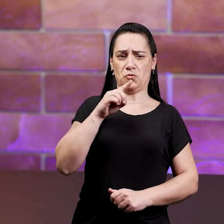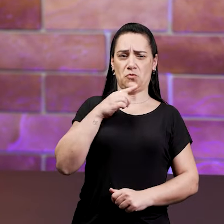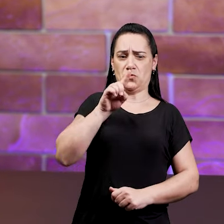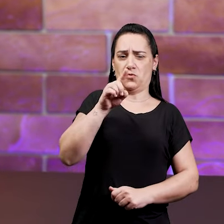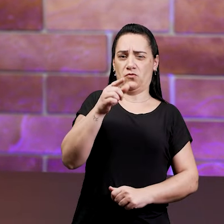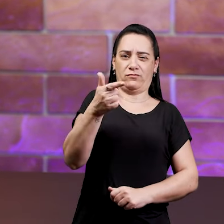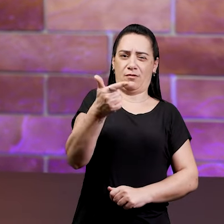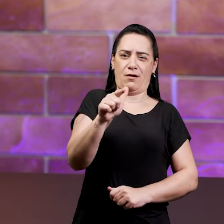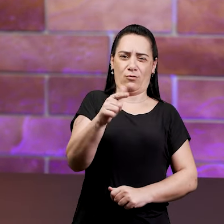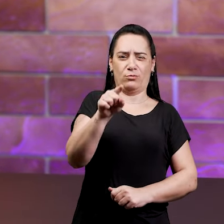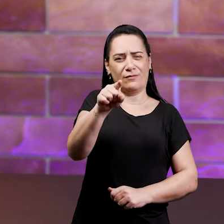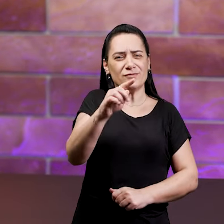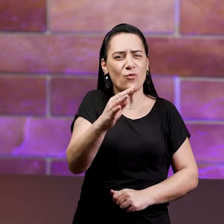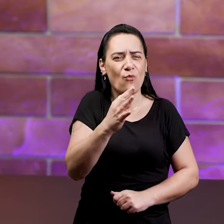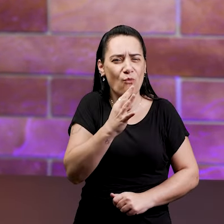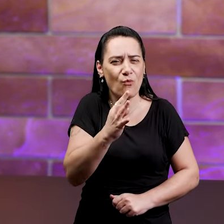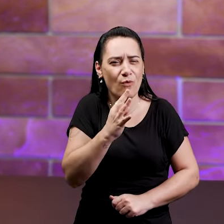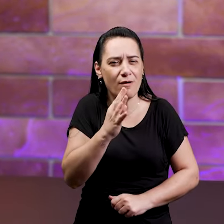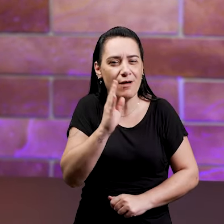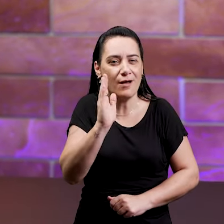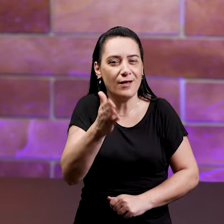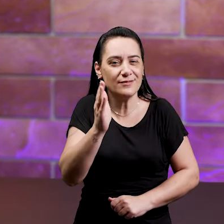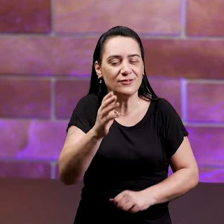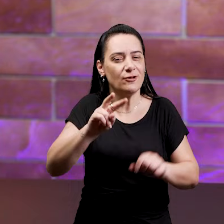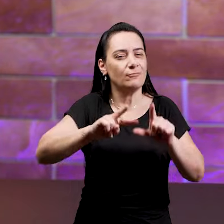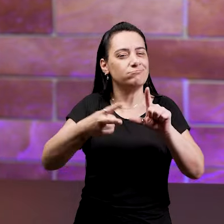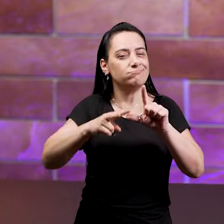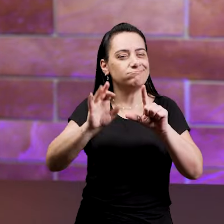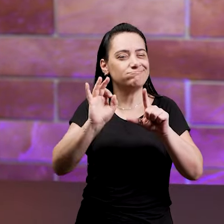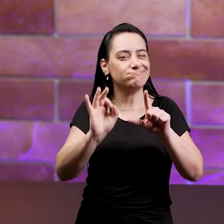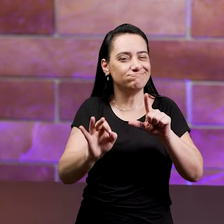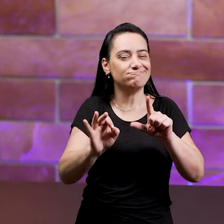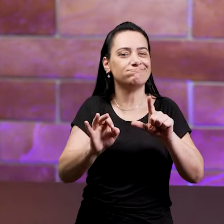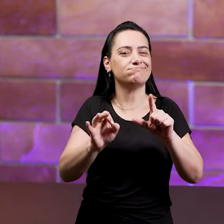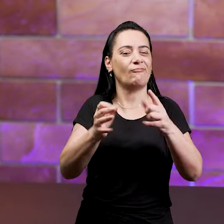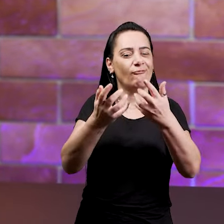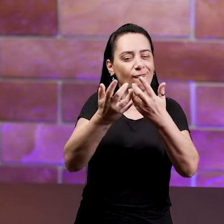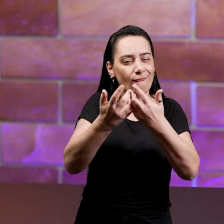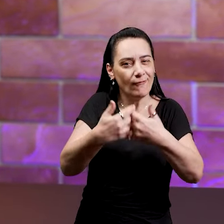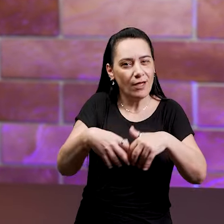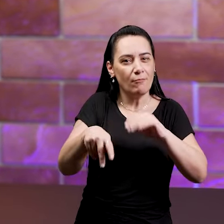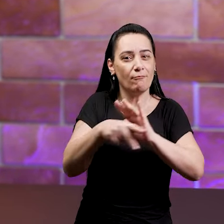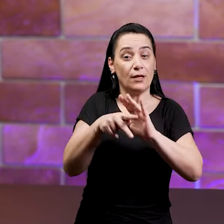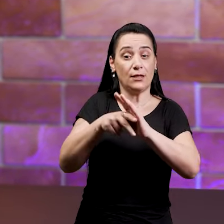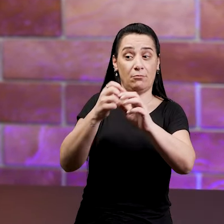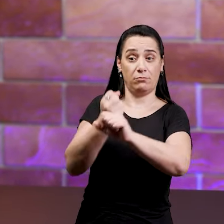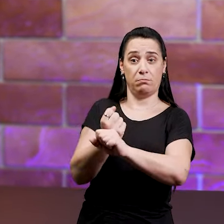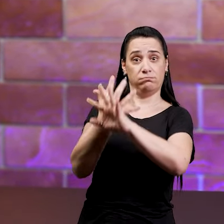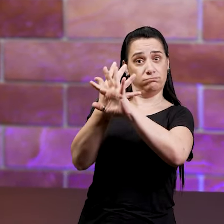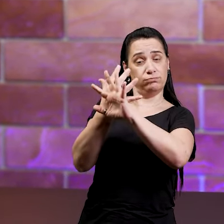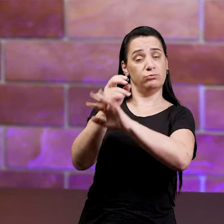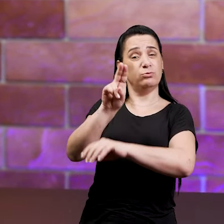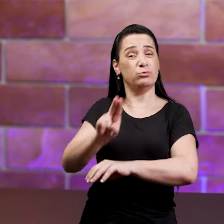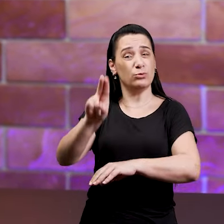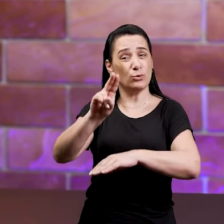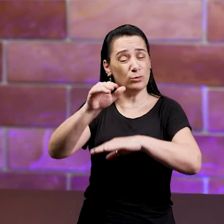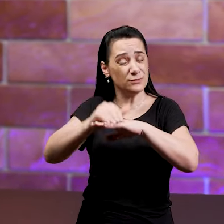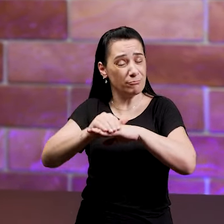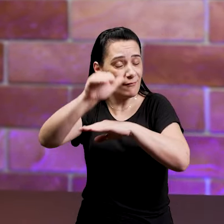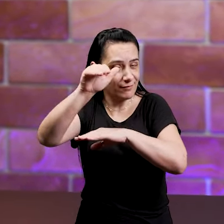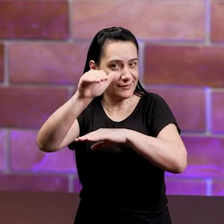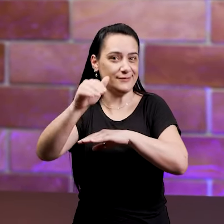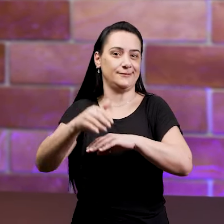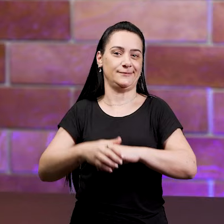Eu não tenho dúvidas que você já conhece o Microsoft Teams, uma das ferramentas de videoconferência